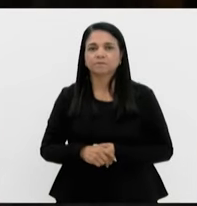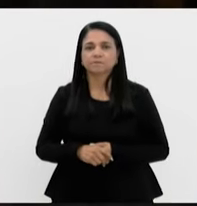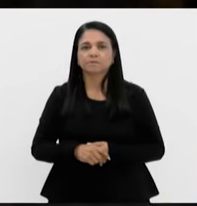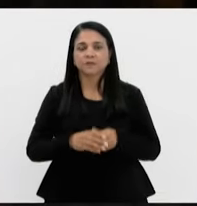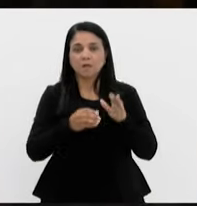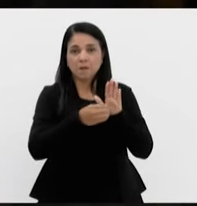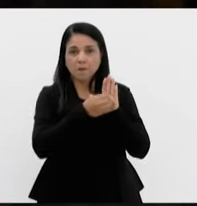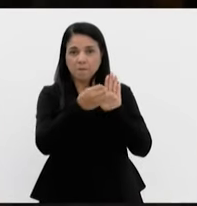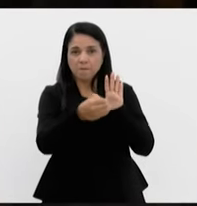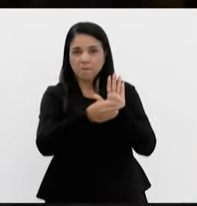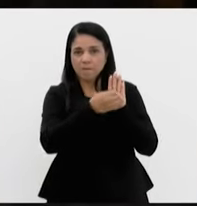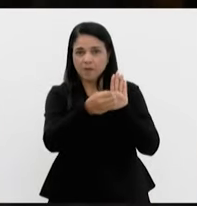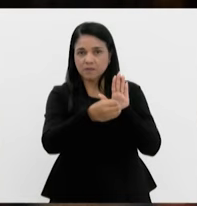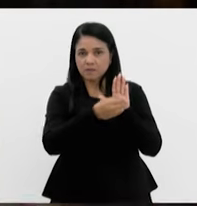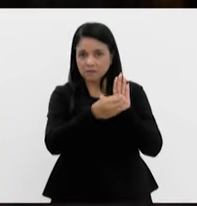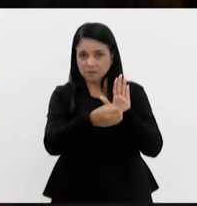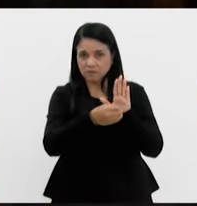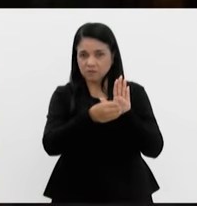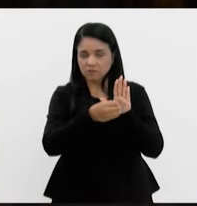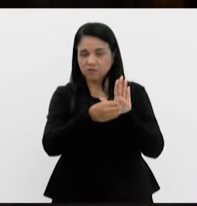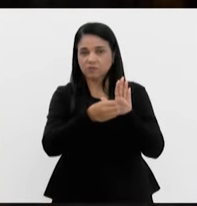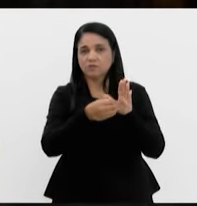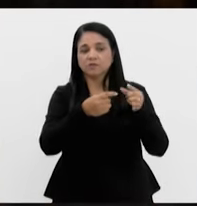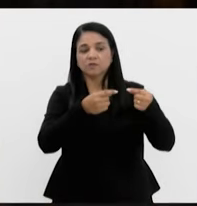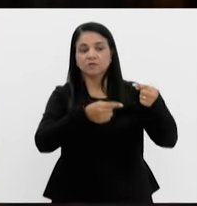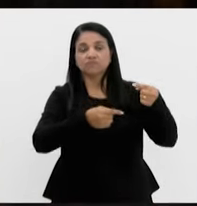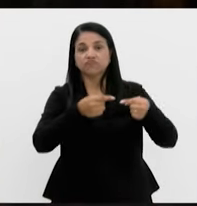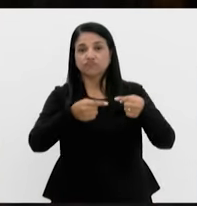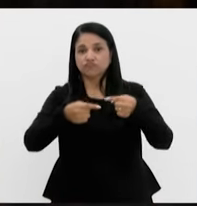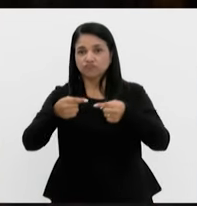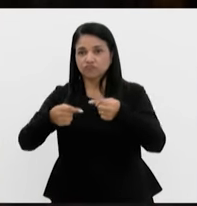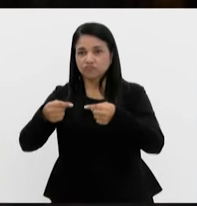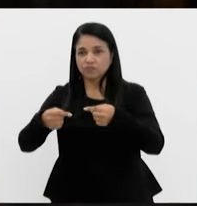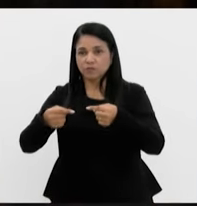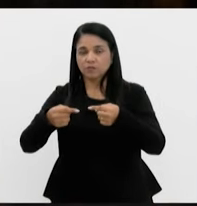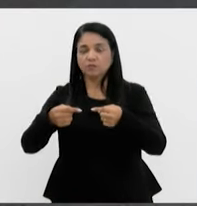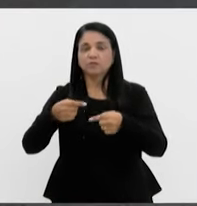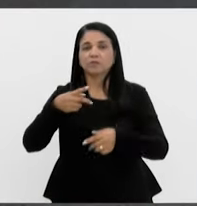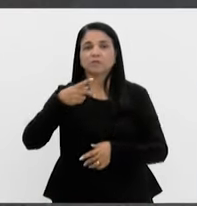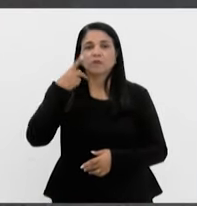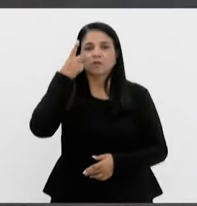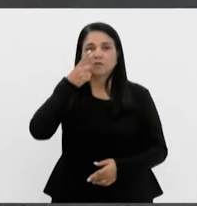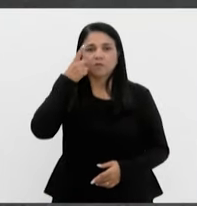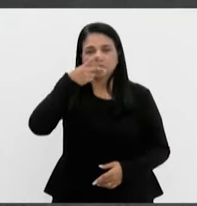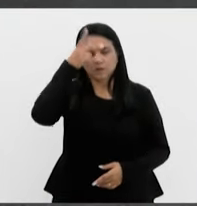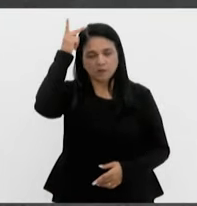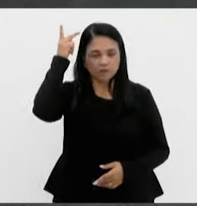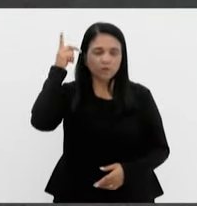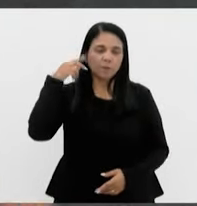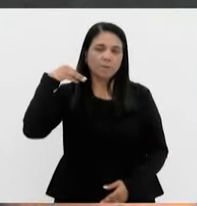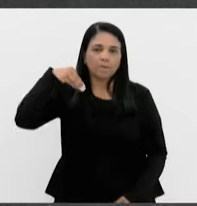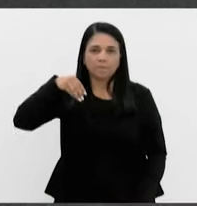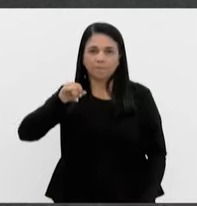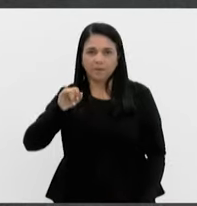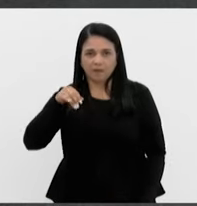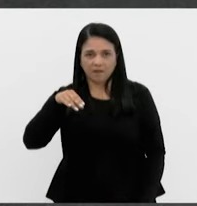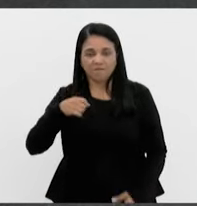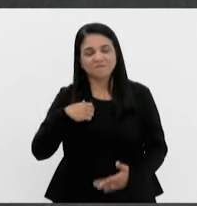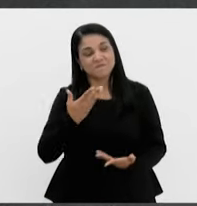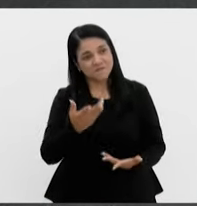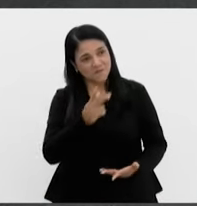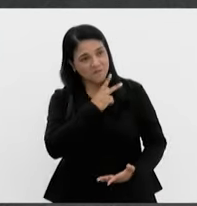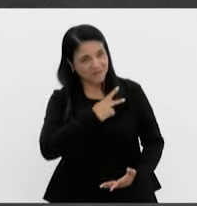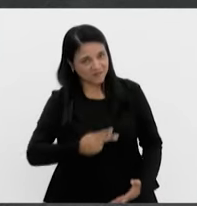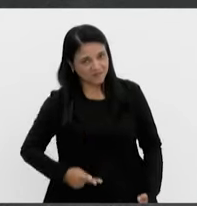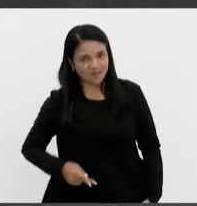Comper em discussão para discutir nosso nome Deputado Mick presado Presidente brasão